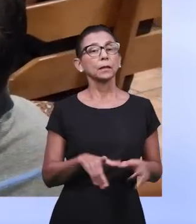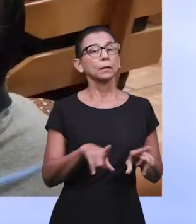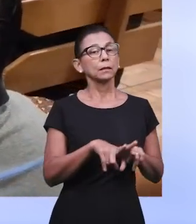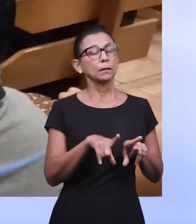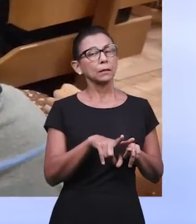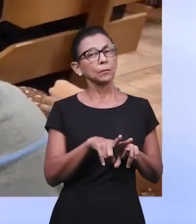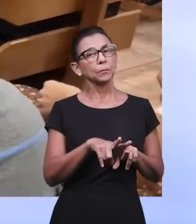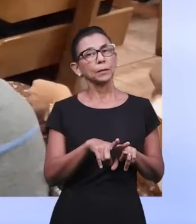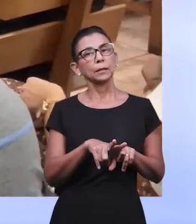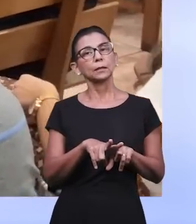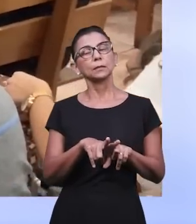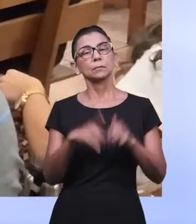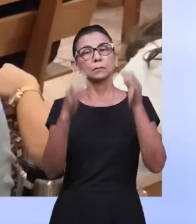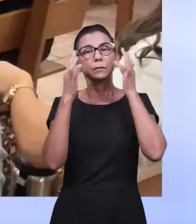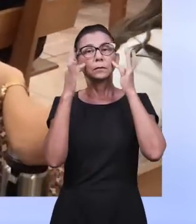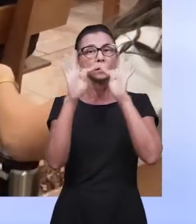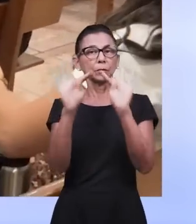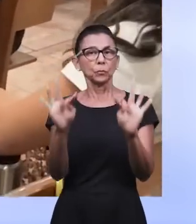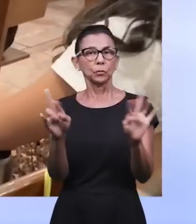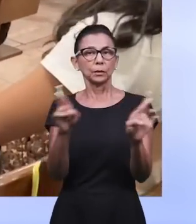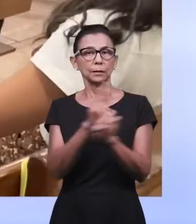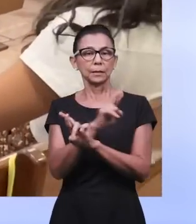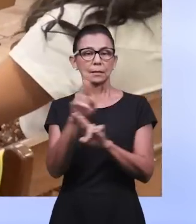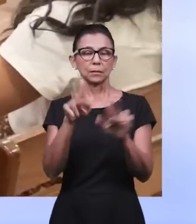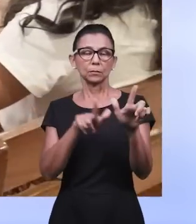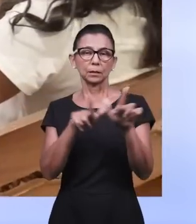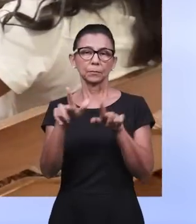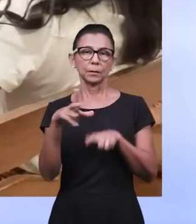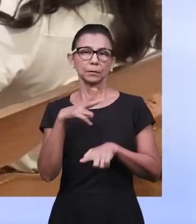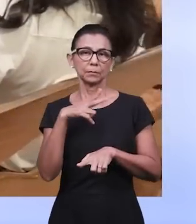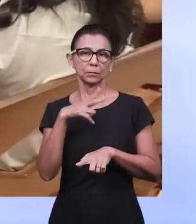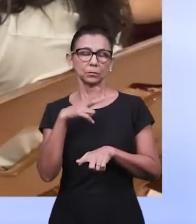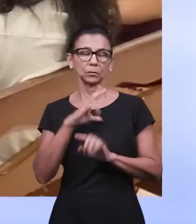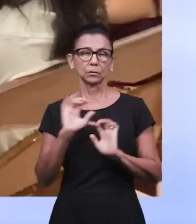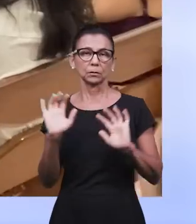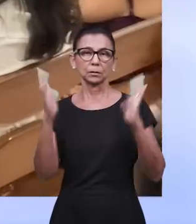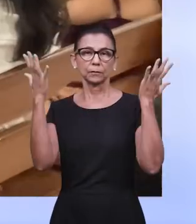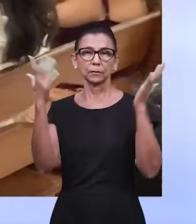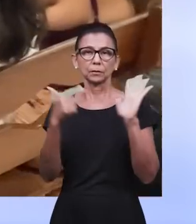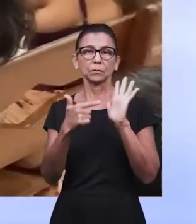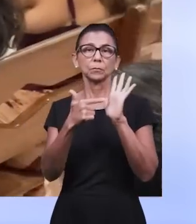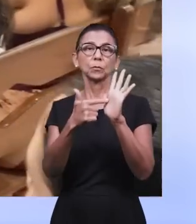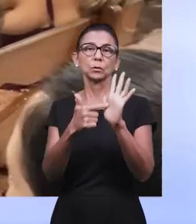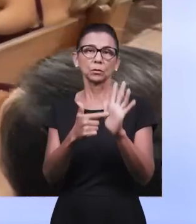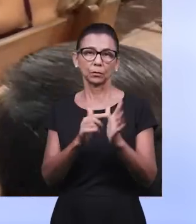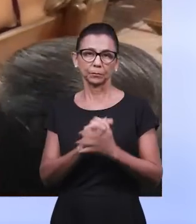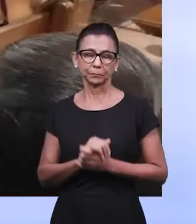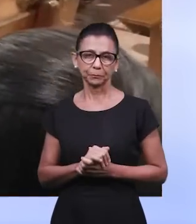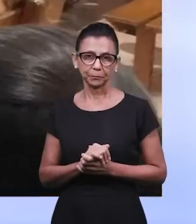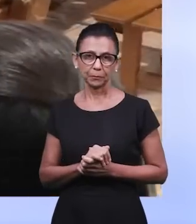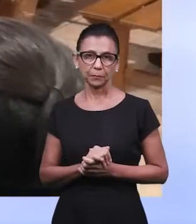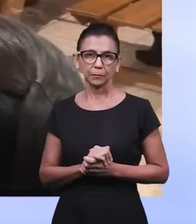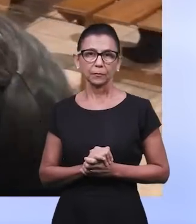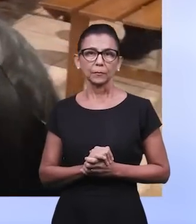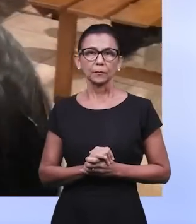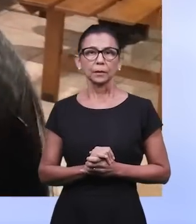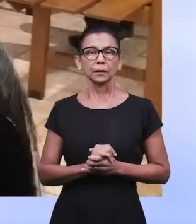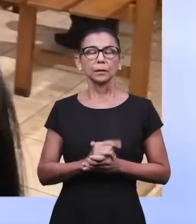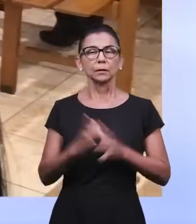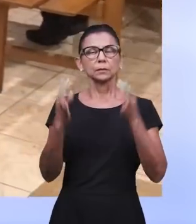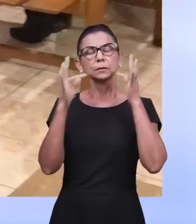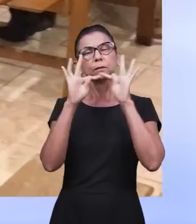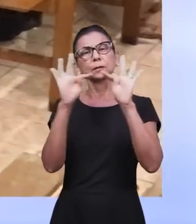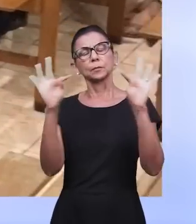missões, eles ainda contaram testemunhos do trabalho, particularmente desse evento que acabamos de mostrar em Mossoró. E esses